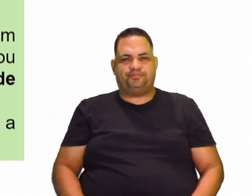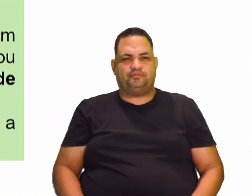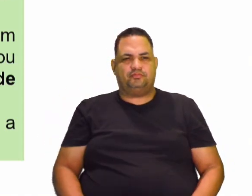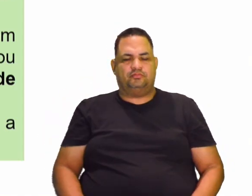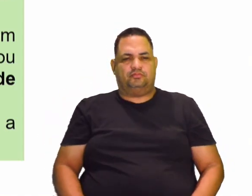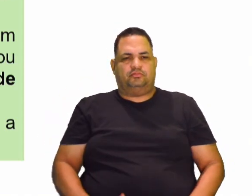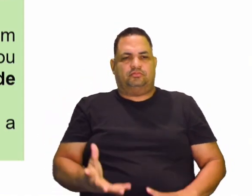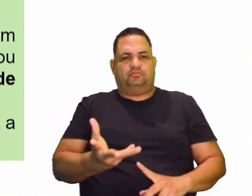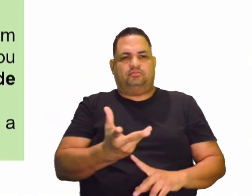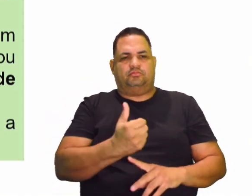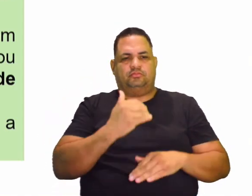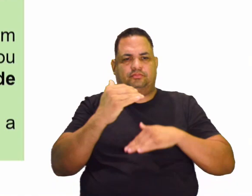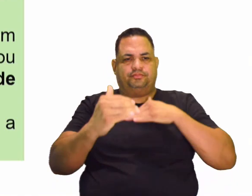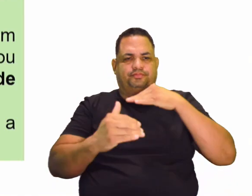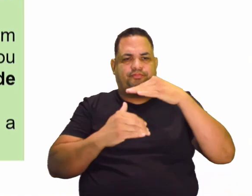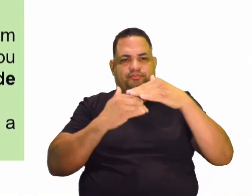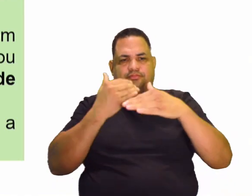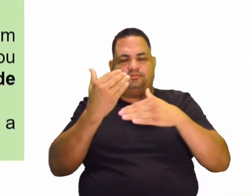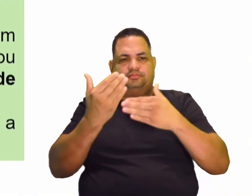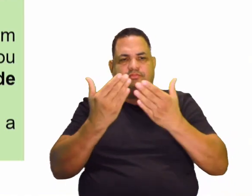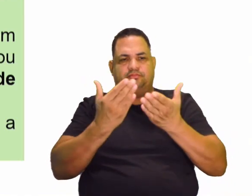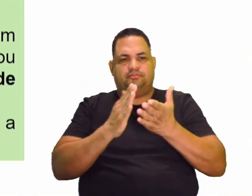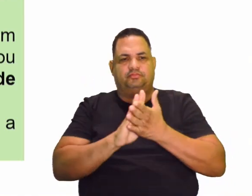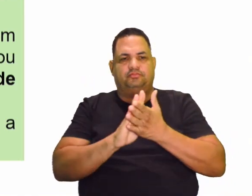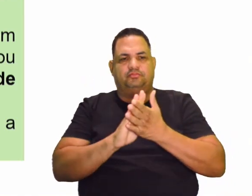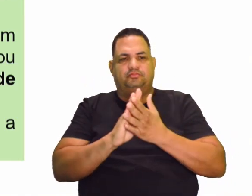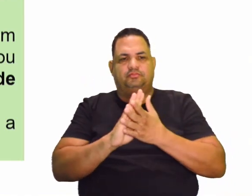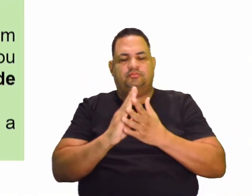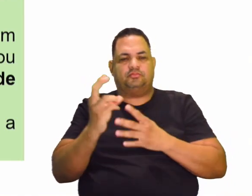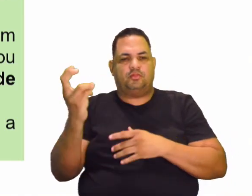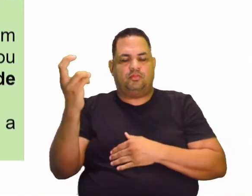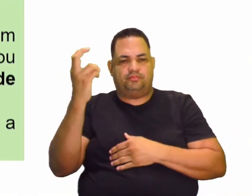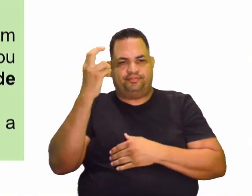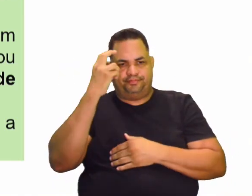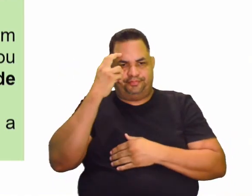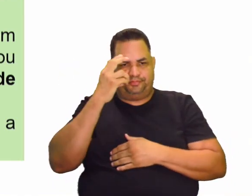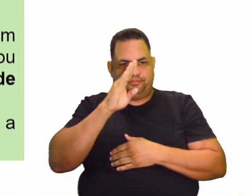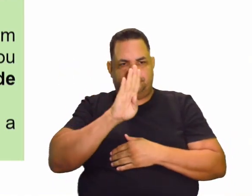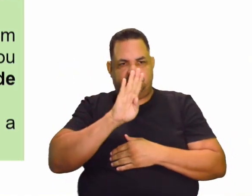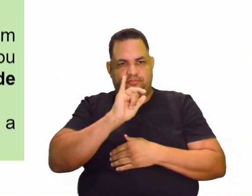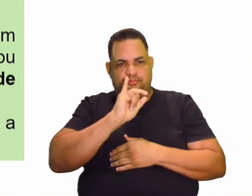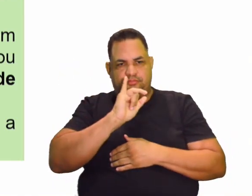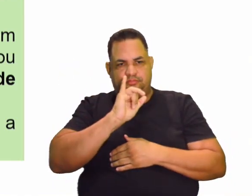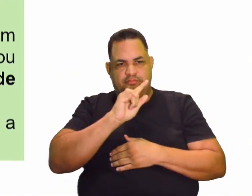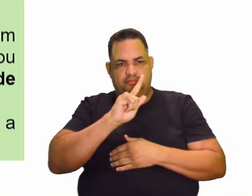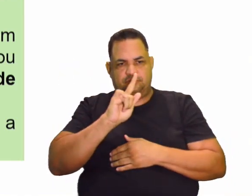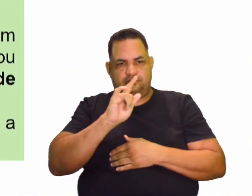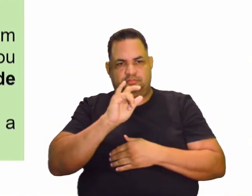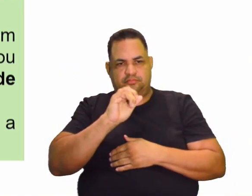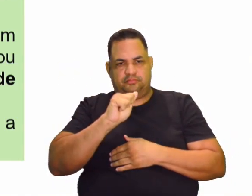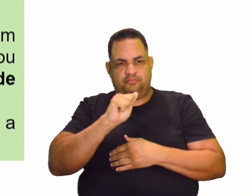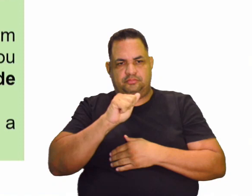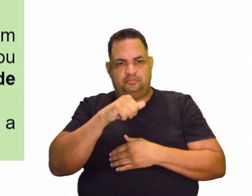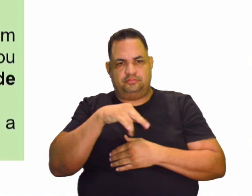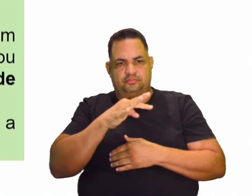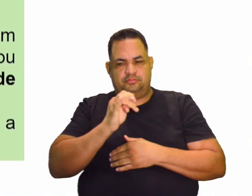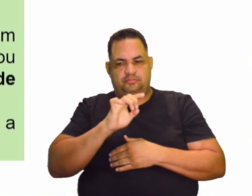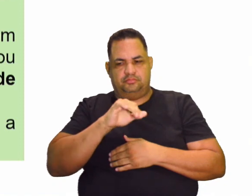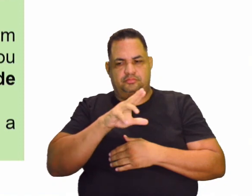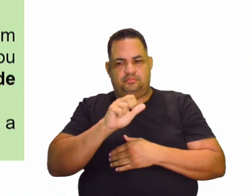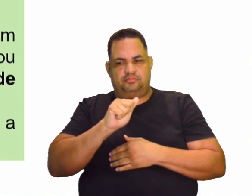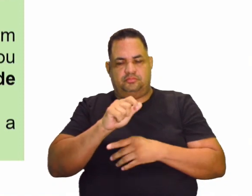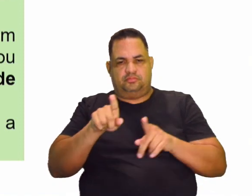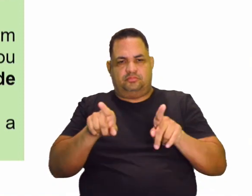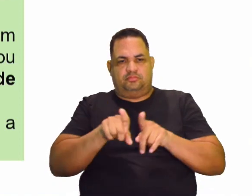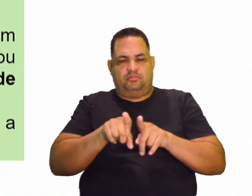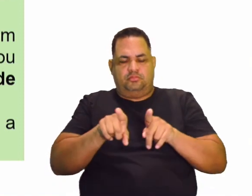arte que foi desenvolvida, né, pela cultura bizantina, que tão bem representa o período ainda hoje. É